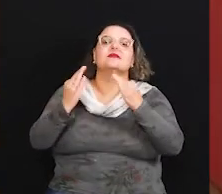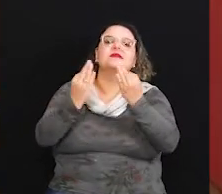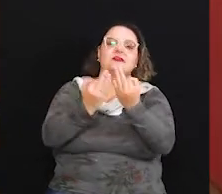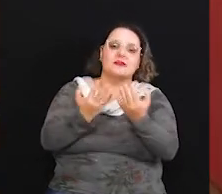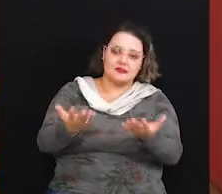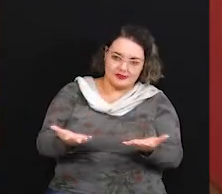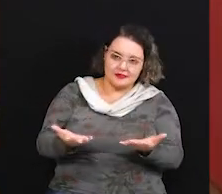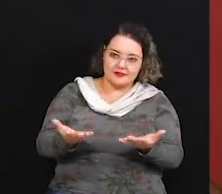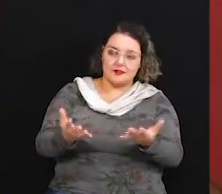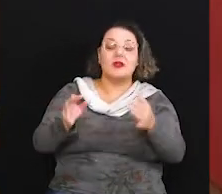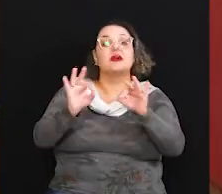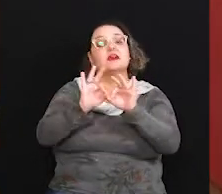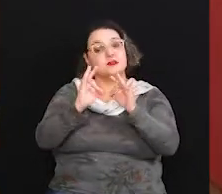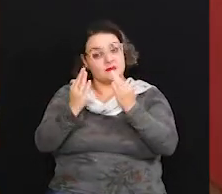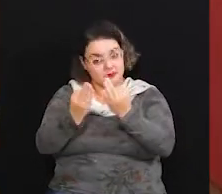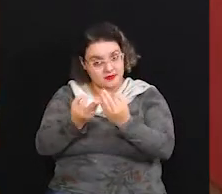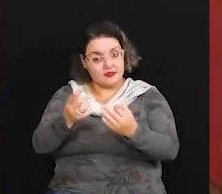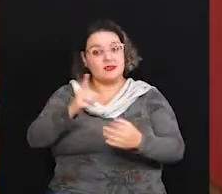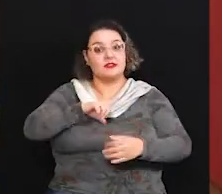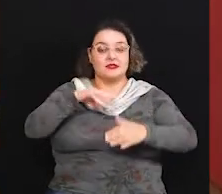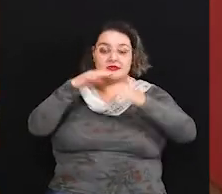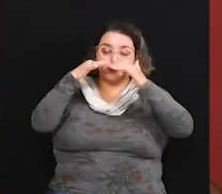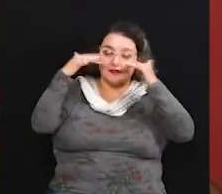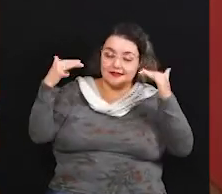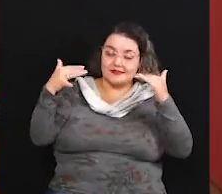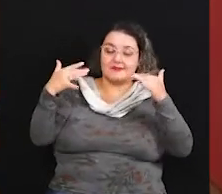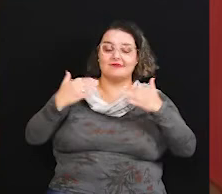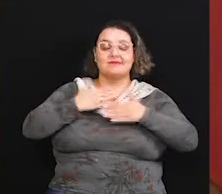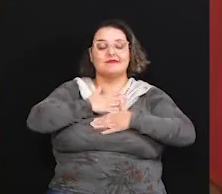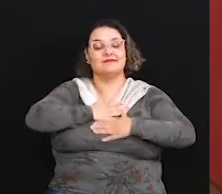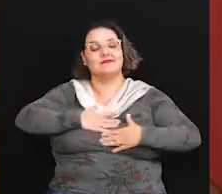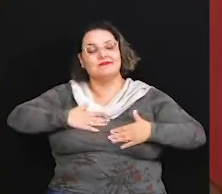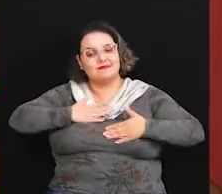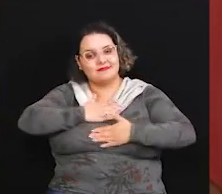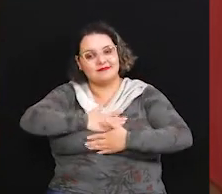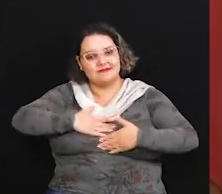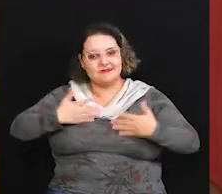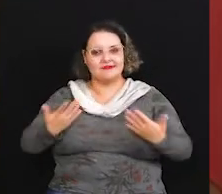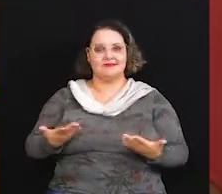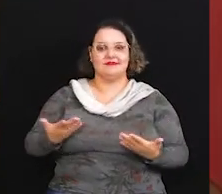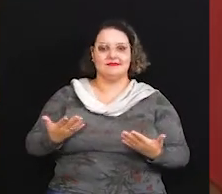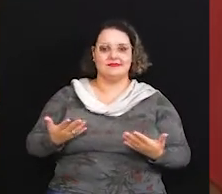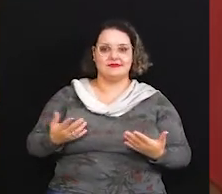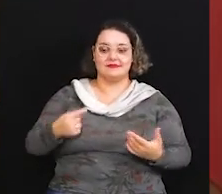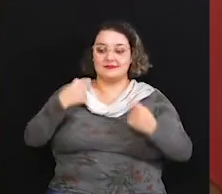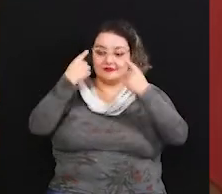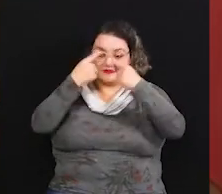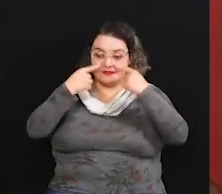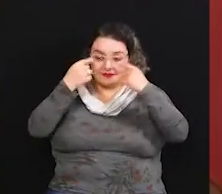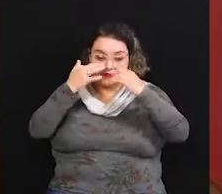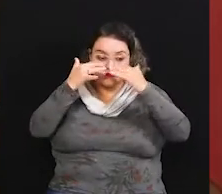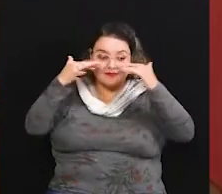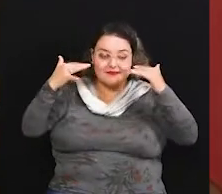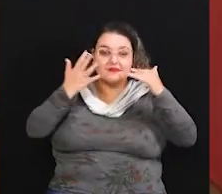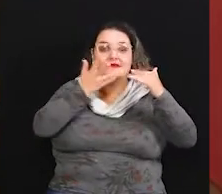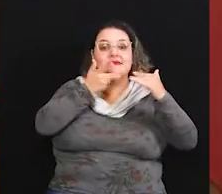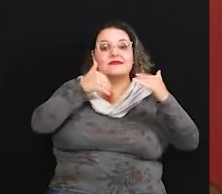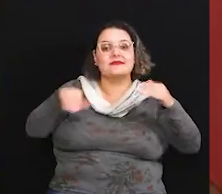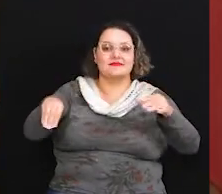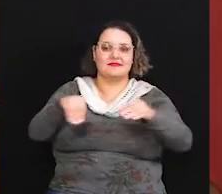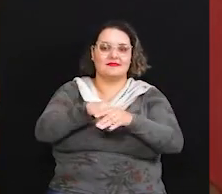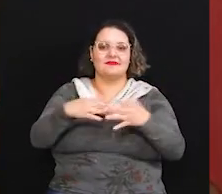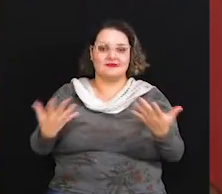famílias. As famílias também têm esse brilho, isso é uma grande satisfação. Os olhos das crianças aqui dentro